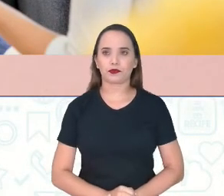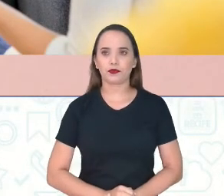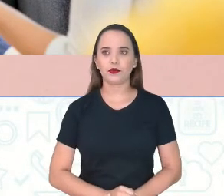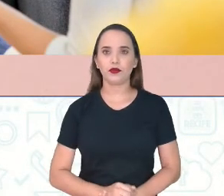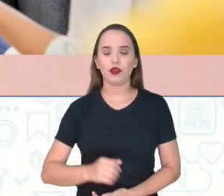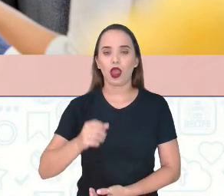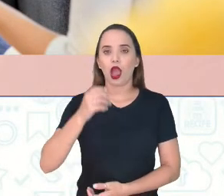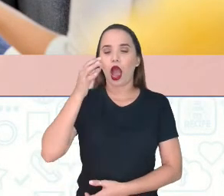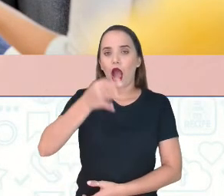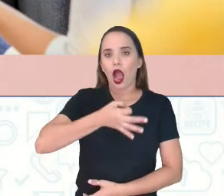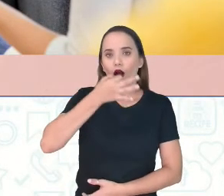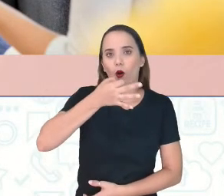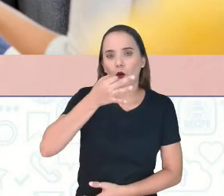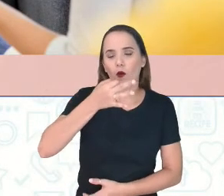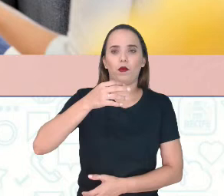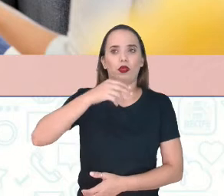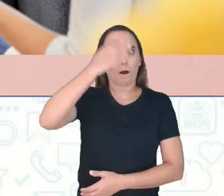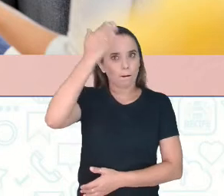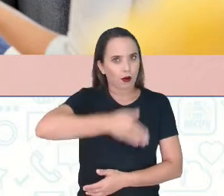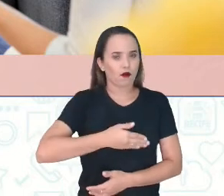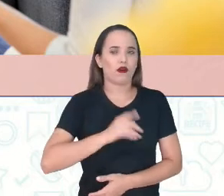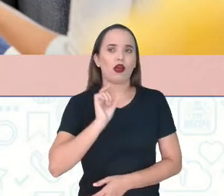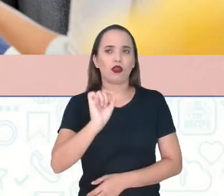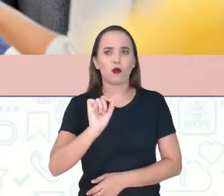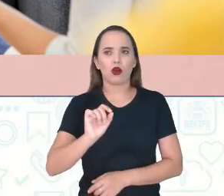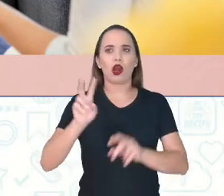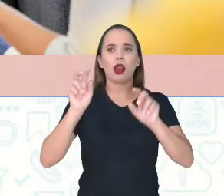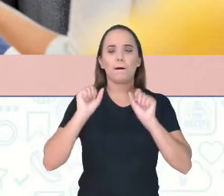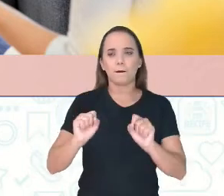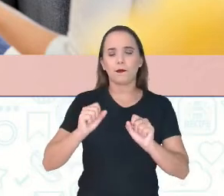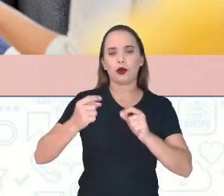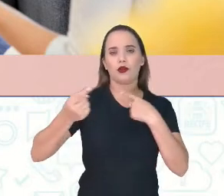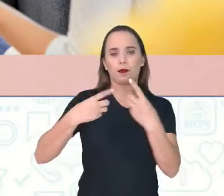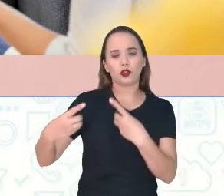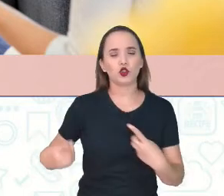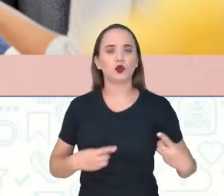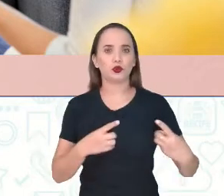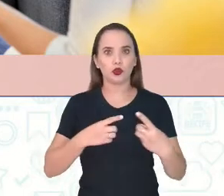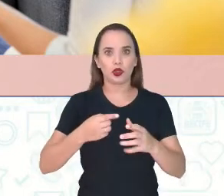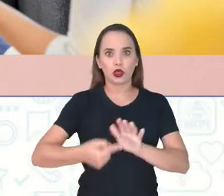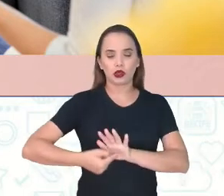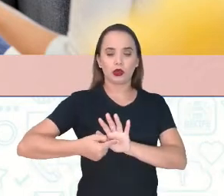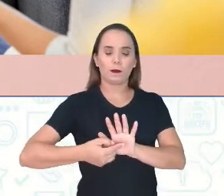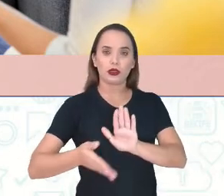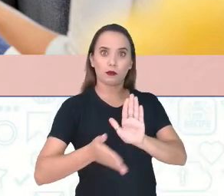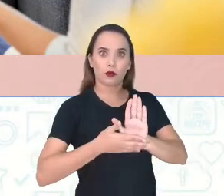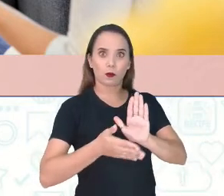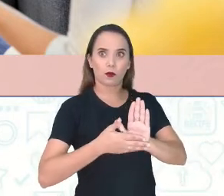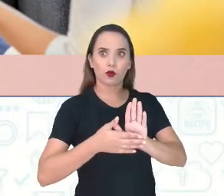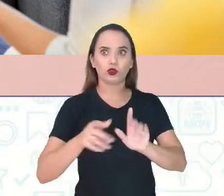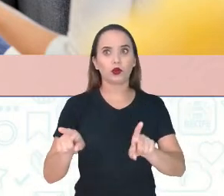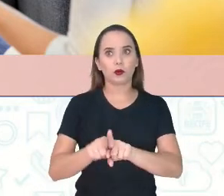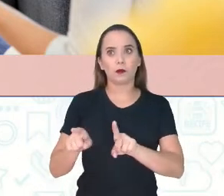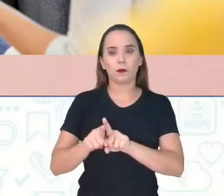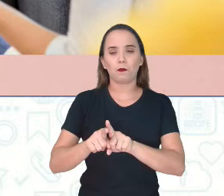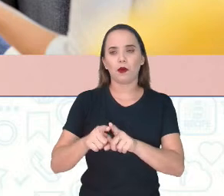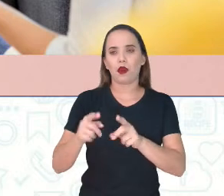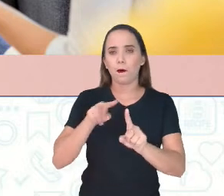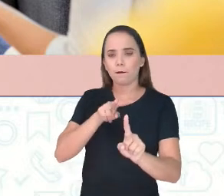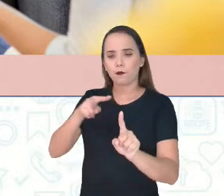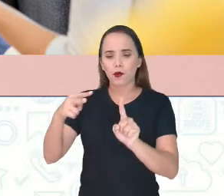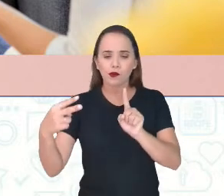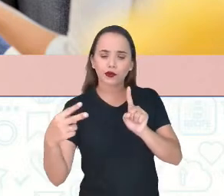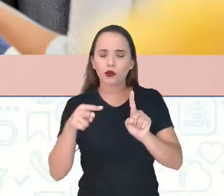argumentação pode ser conceituada como o ato de discutir, de apresentar propostas, pontos de vista, conduzir o diálogo de